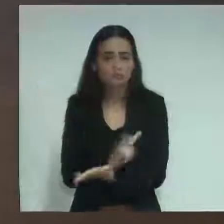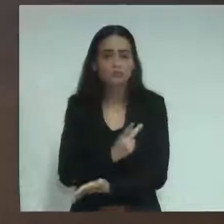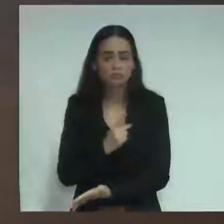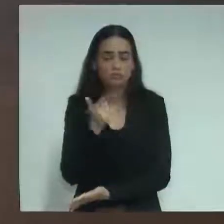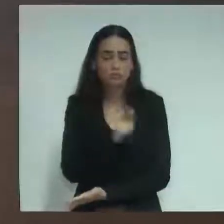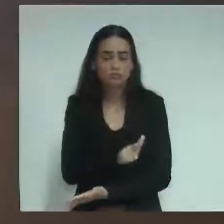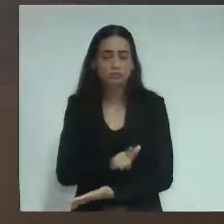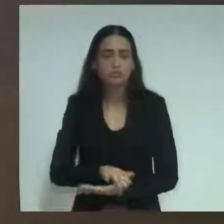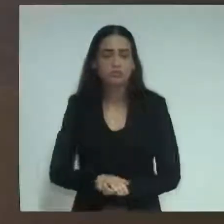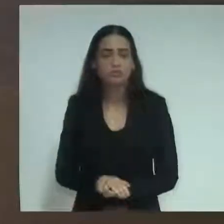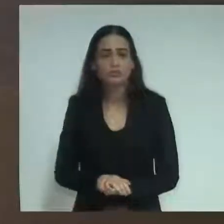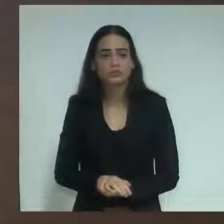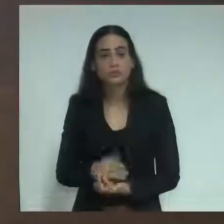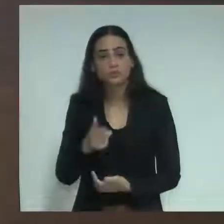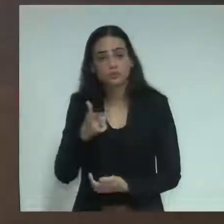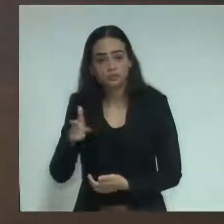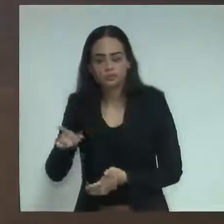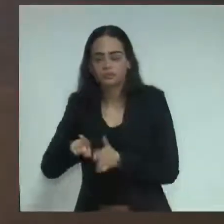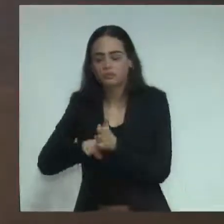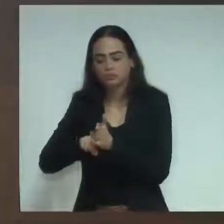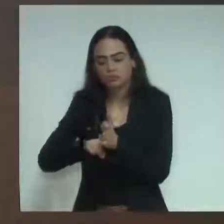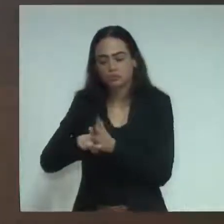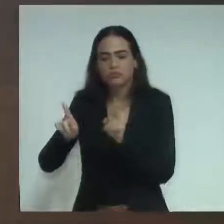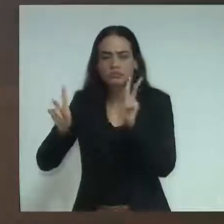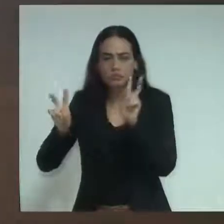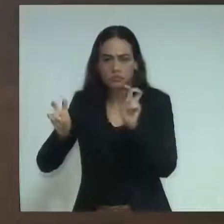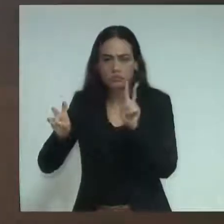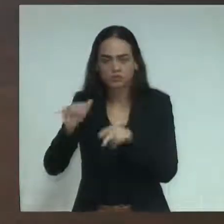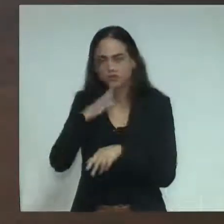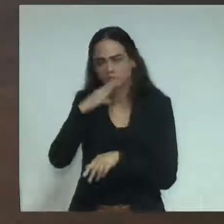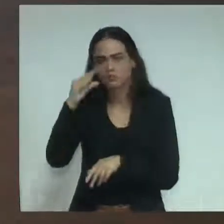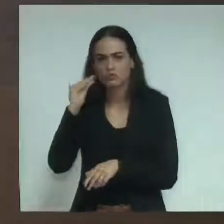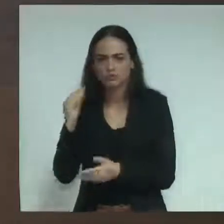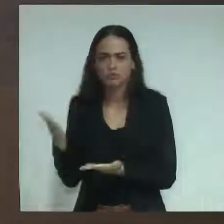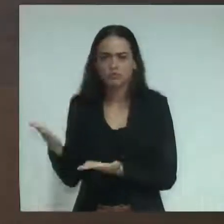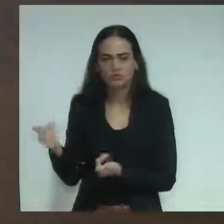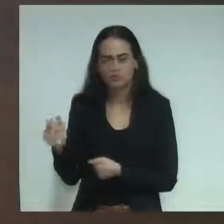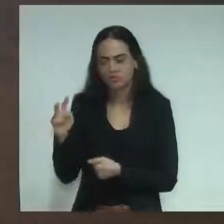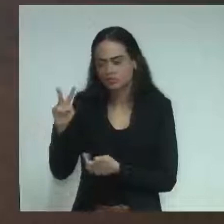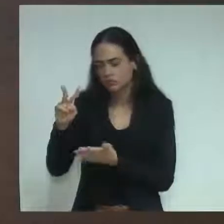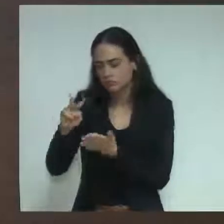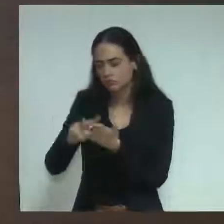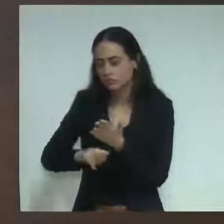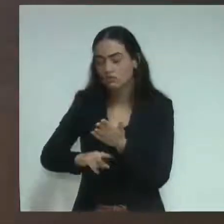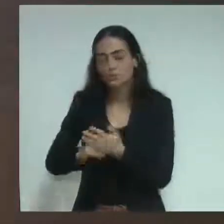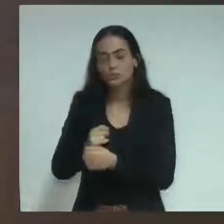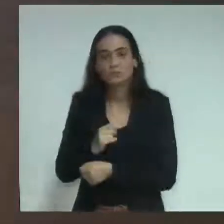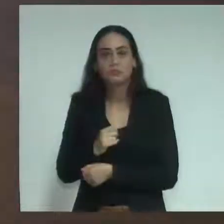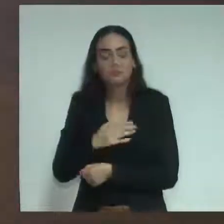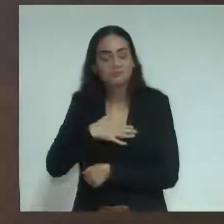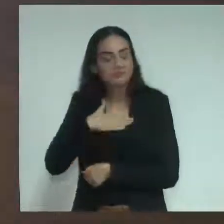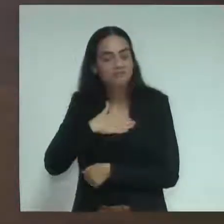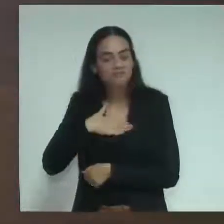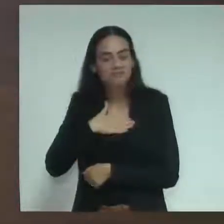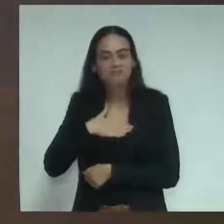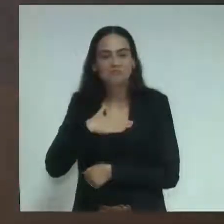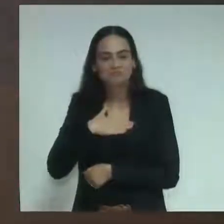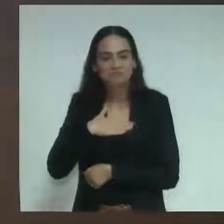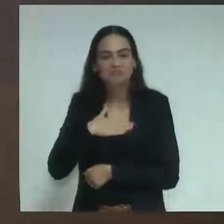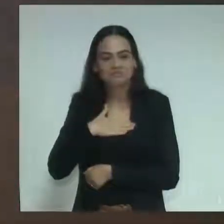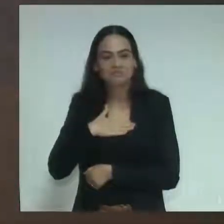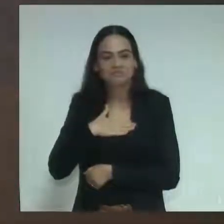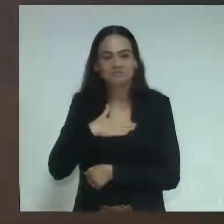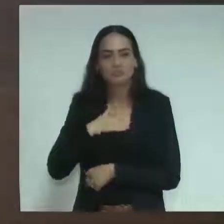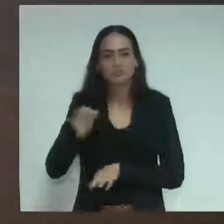quando se fala de juventude, tem um que me encantou, até porque eu conheço um outro projeto chamado